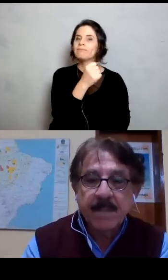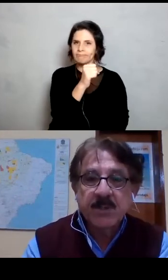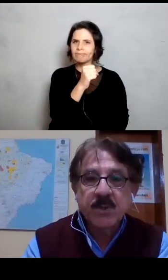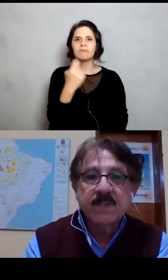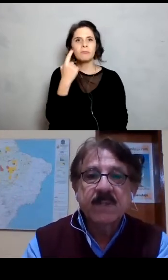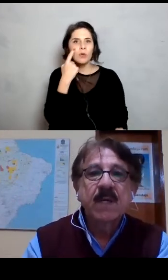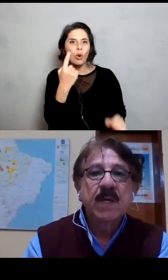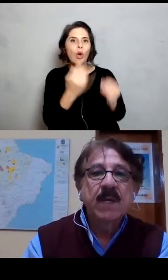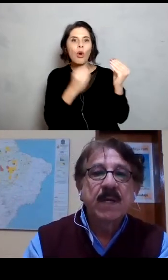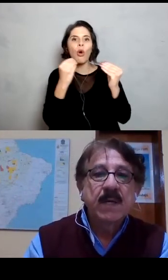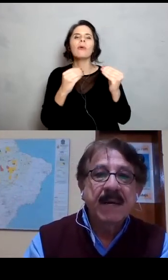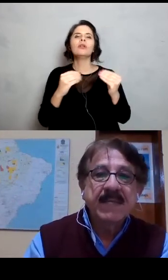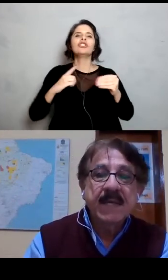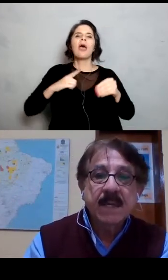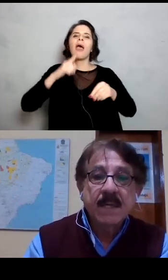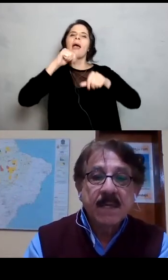interflúvio